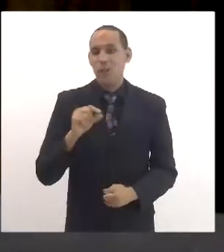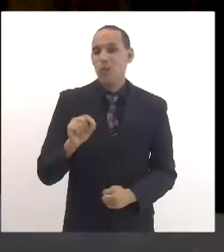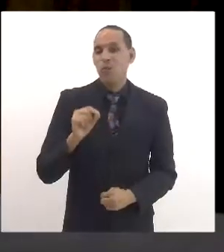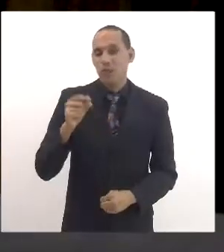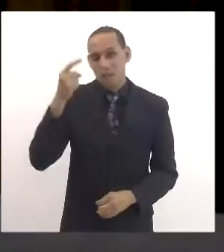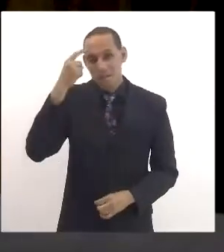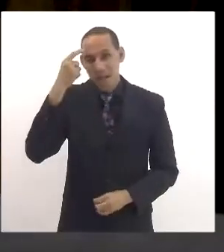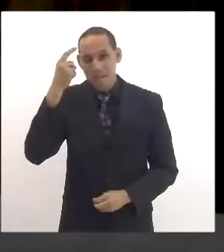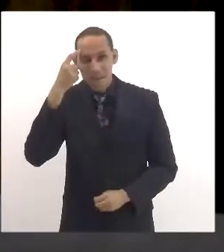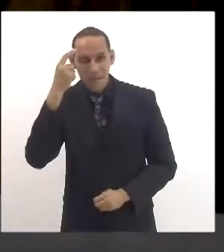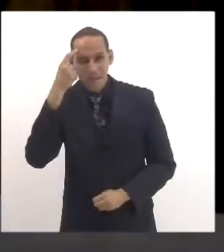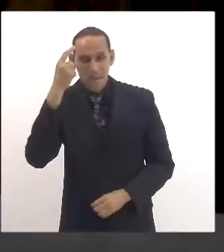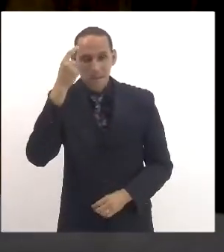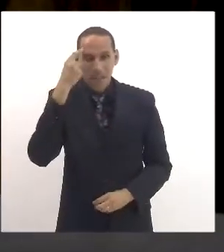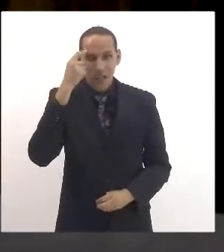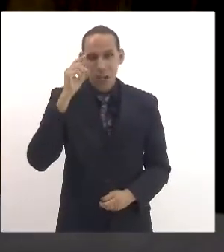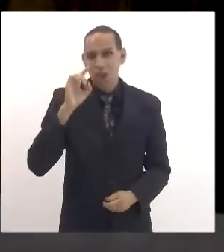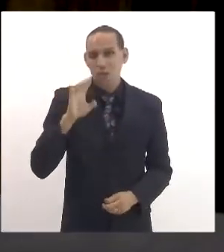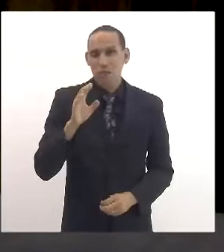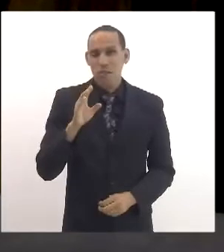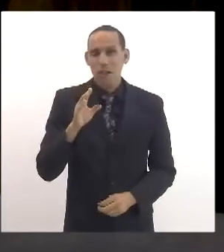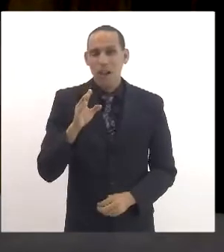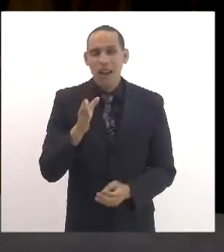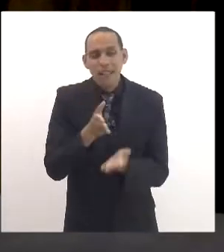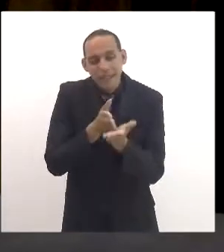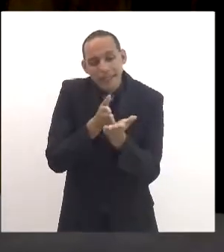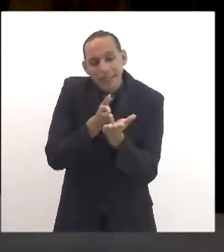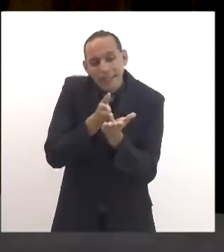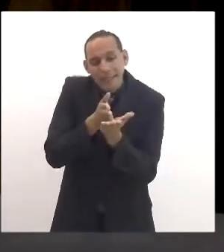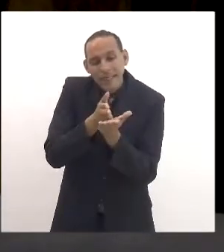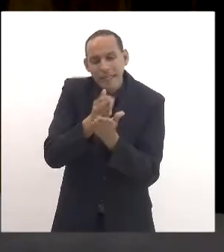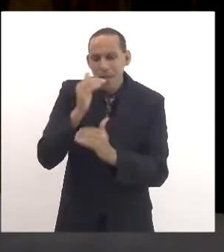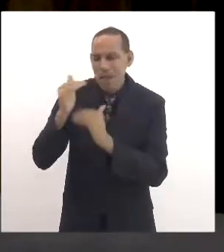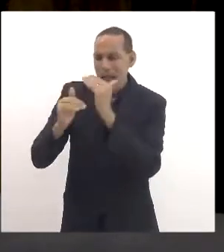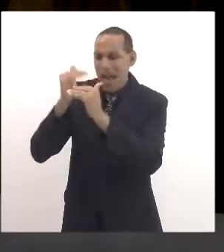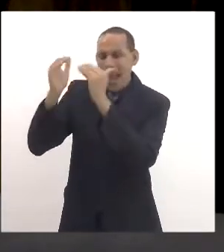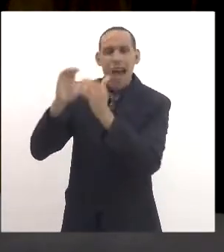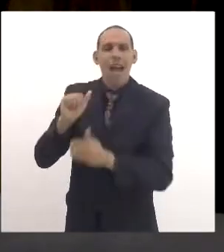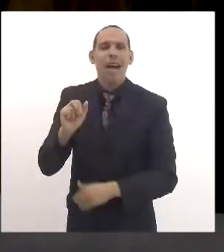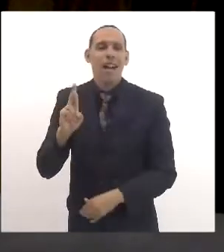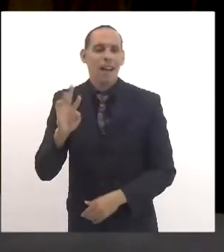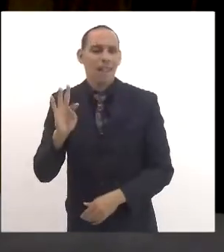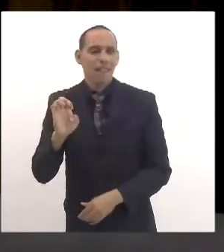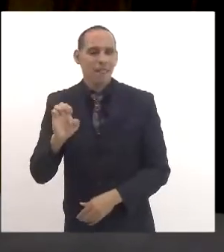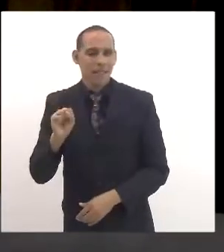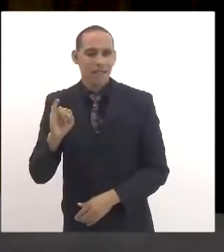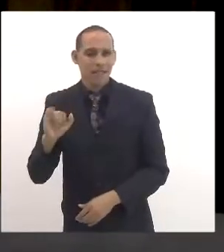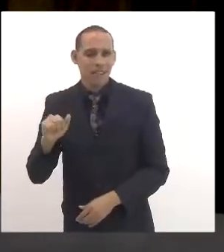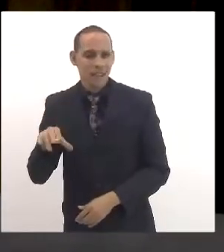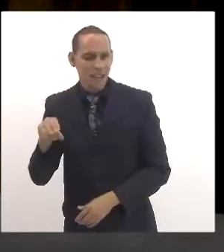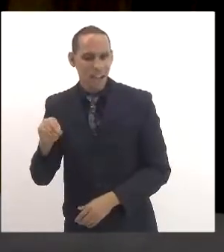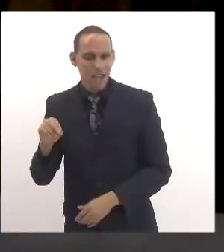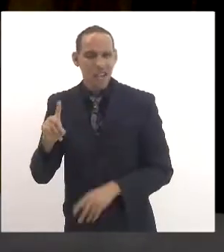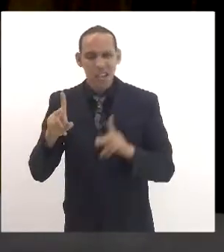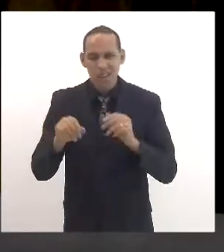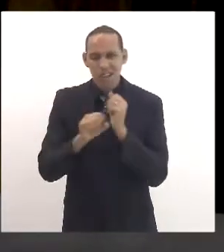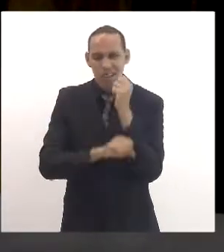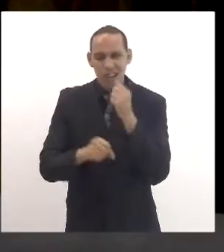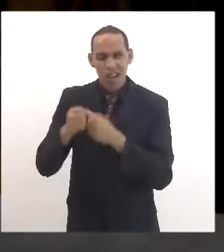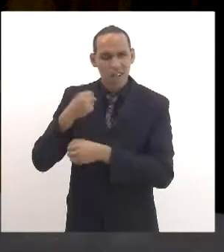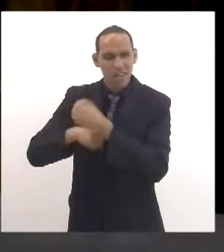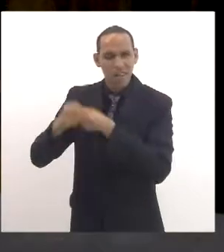pensamento, ele não pode mais ser linear, hierárquico, cartesiano, como aconteceu no século XX, não